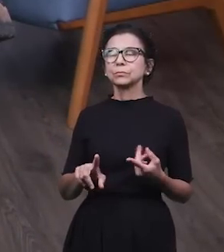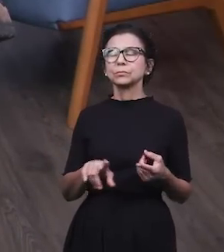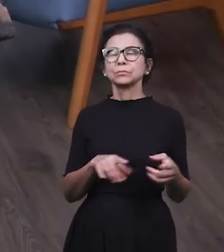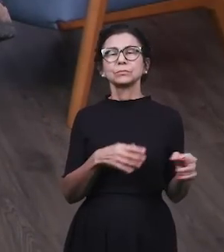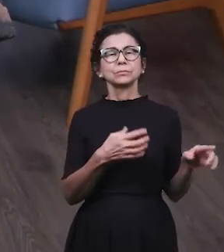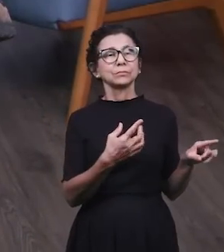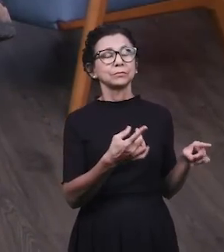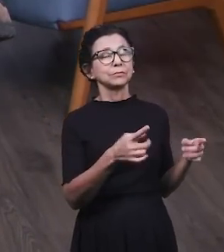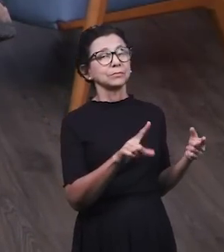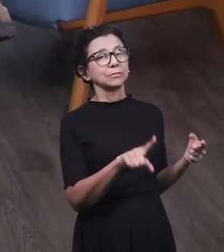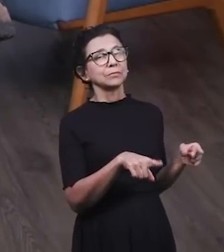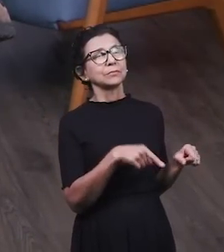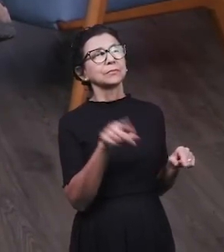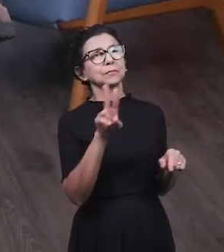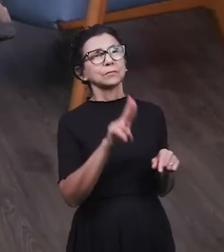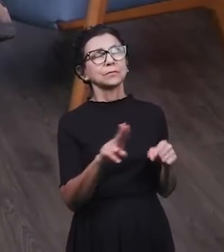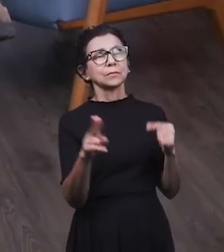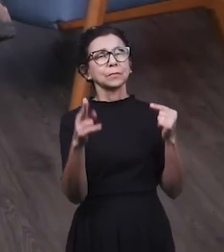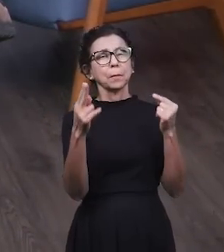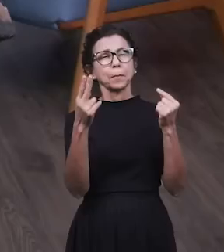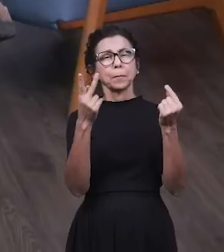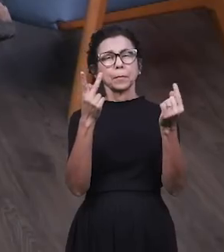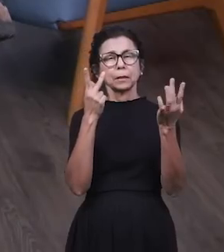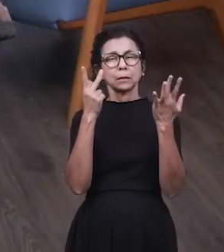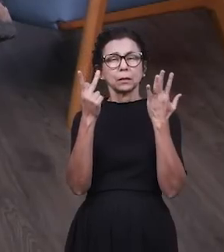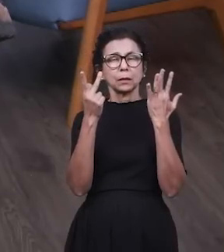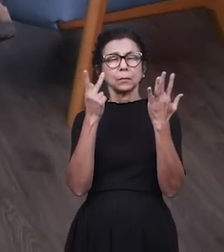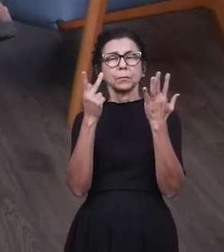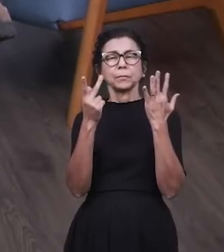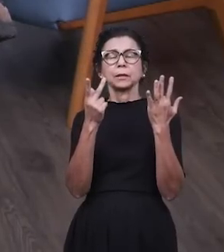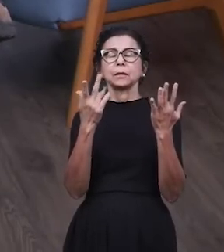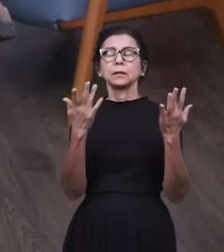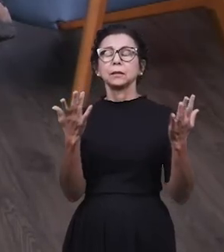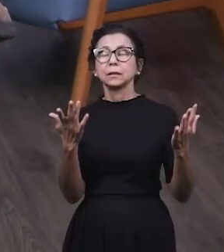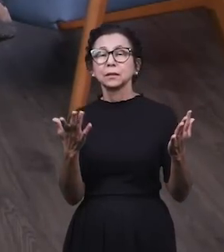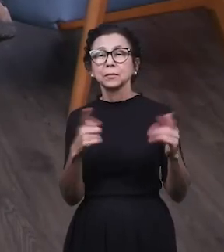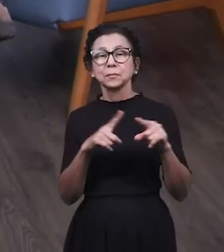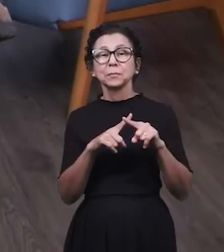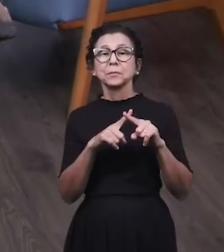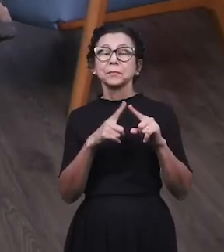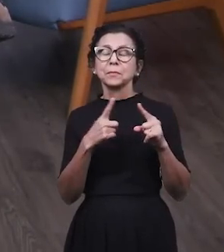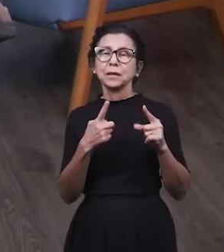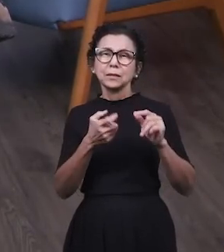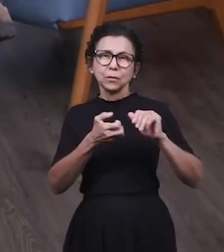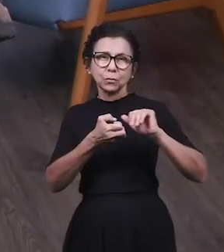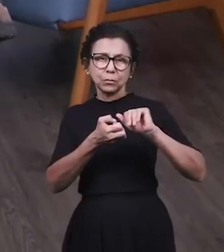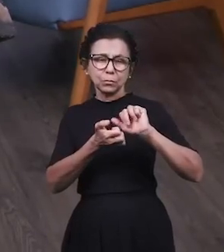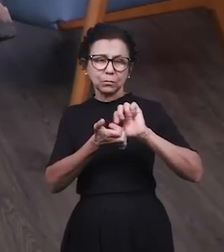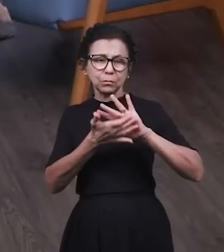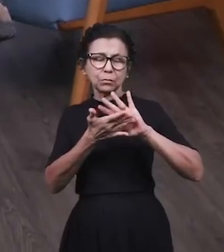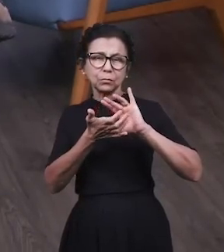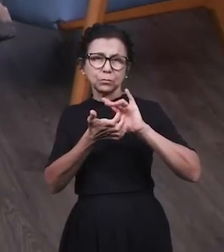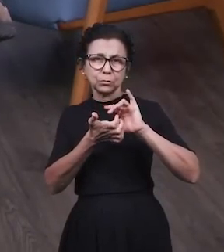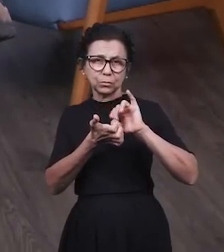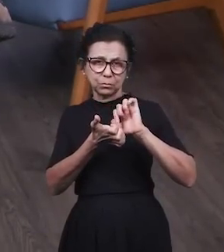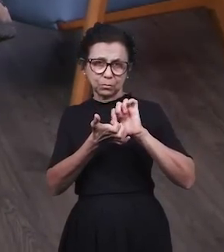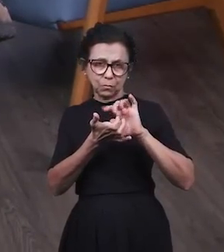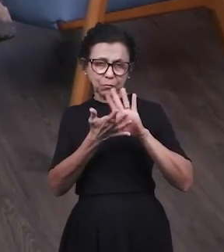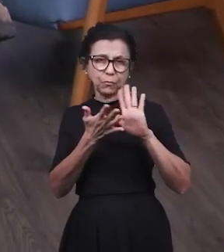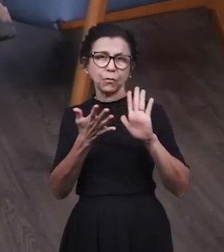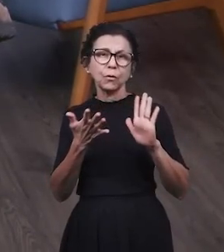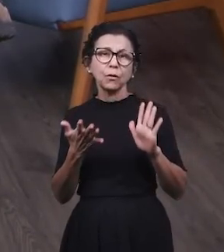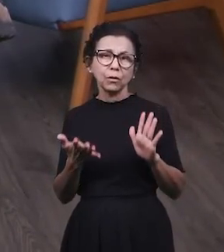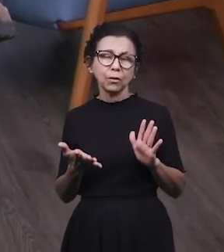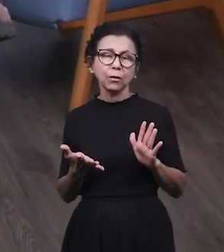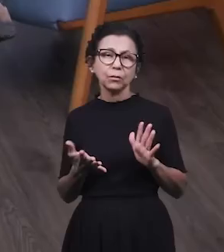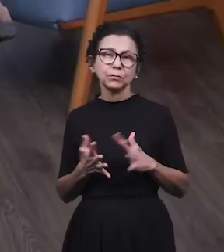beleza, tem a sua riqueza artística, poesia, tem a sua poesia. Melodia. Mas a música, ou seja, o louvor, que é,